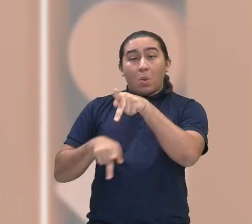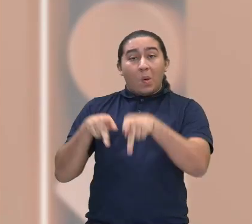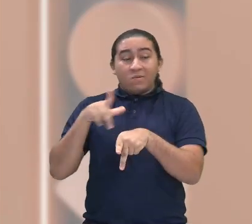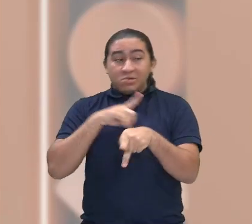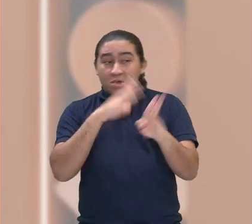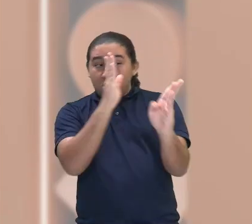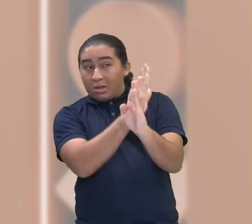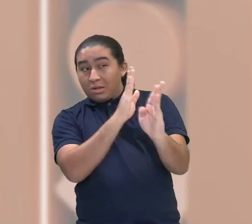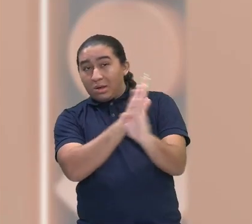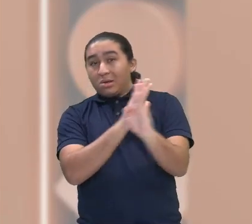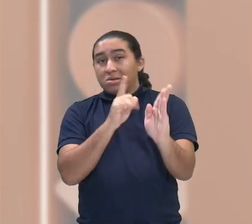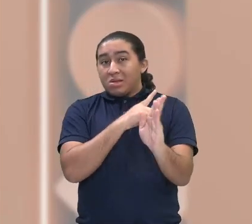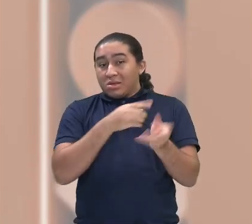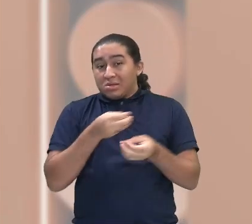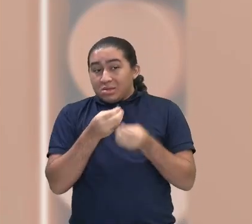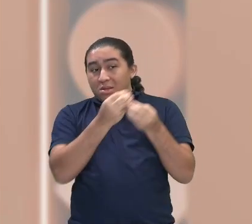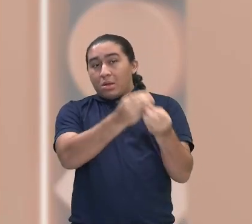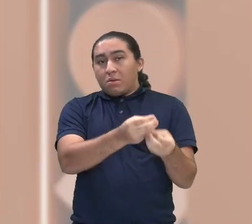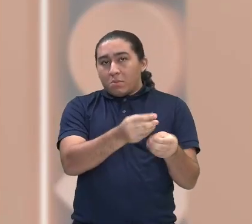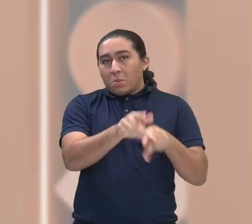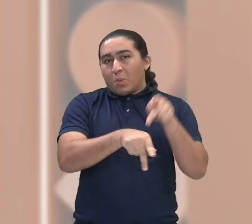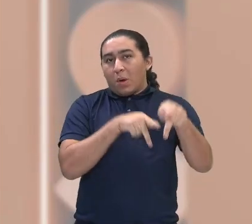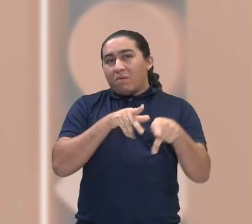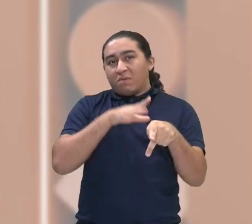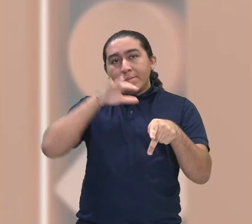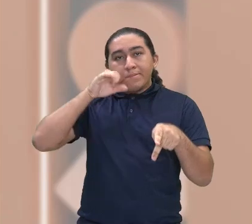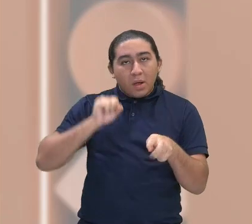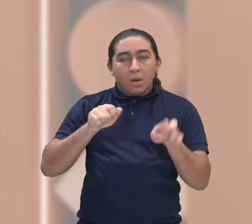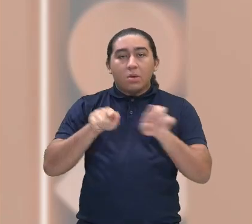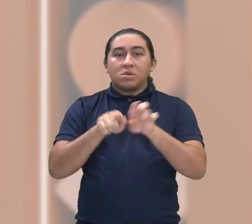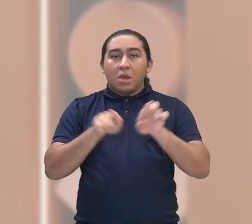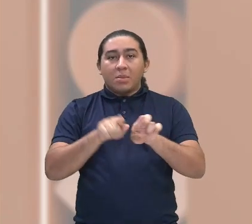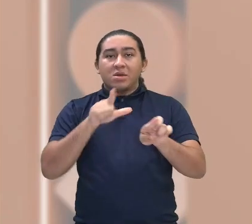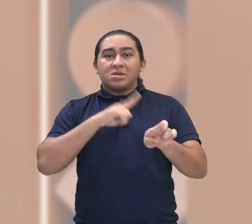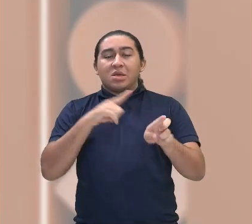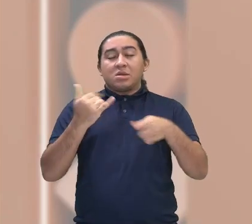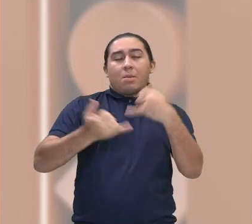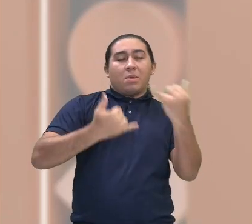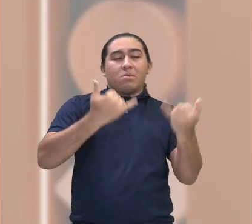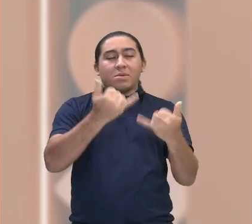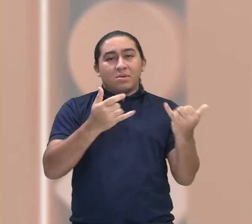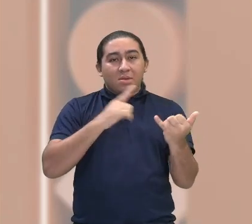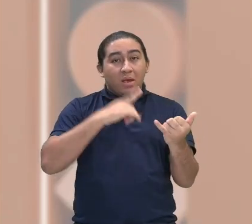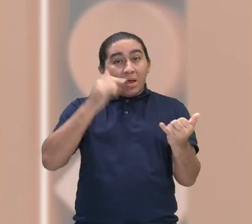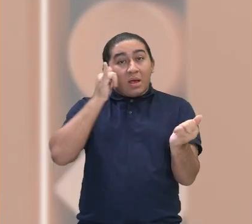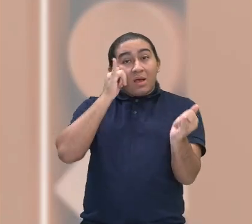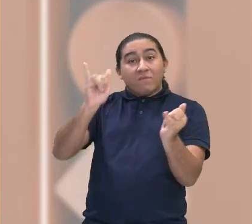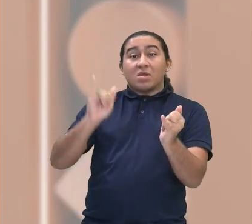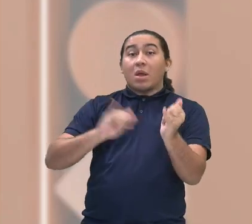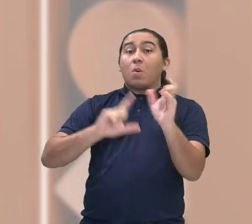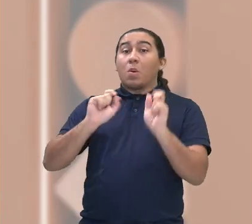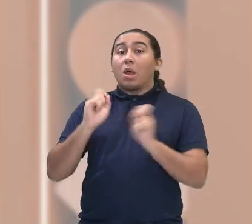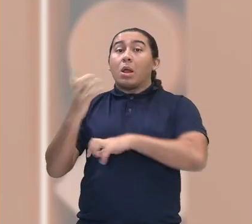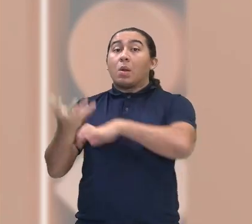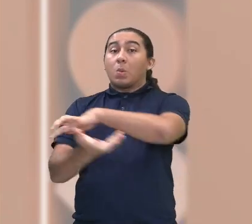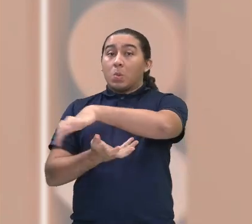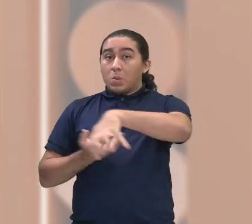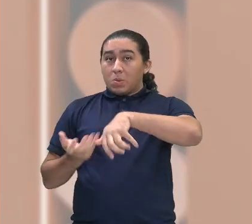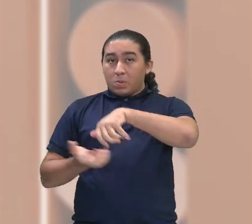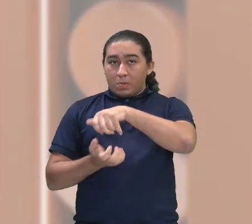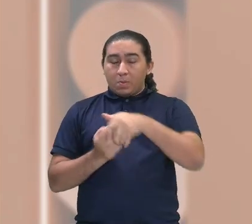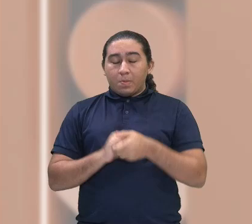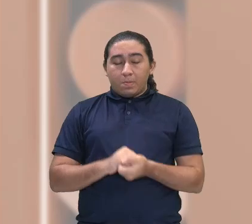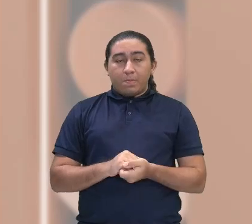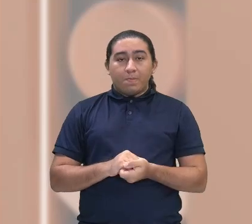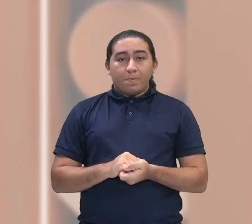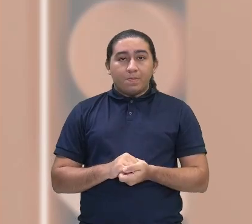trigo e algumas outras coisas para acalmar a população que passava fome e se evitar revoltas, não é? E na literatura e na